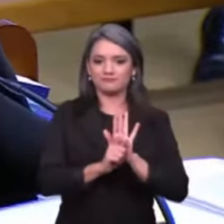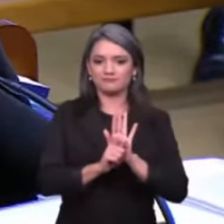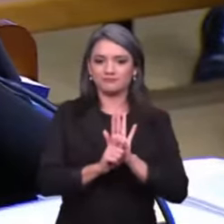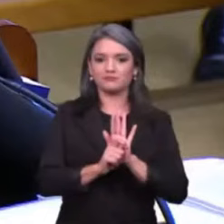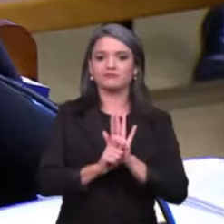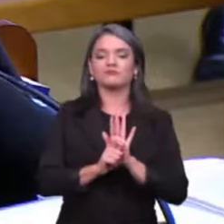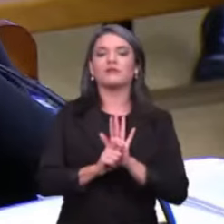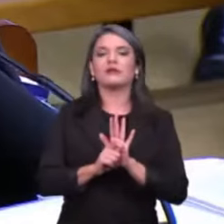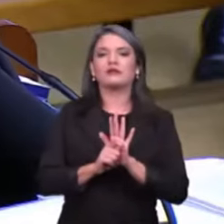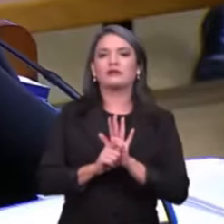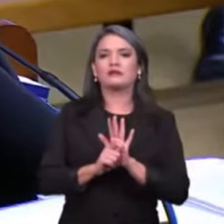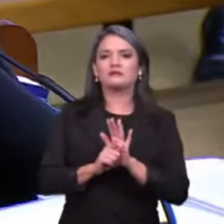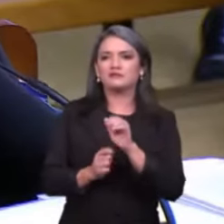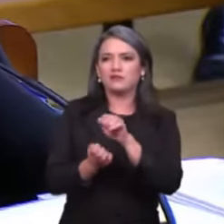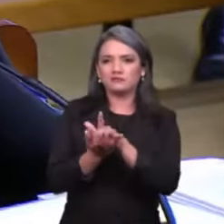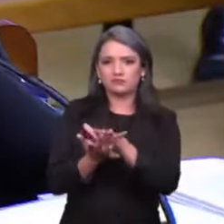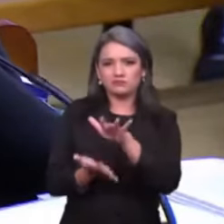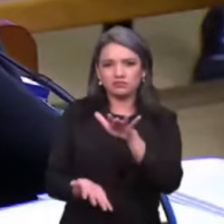desse compilado,